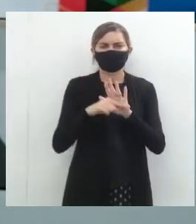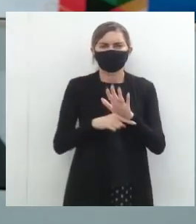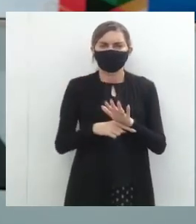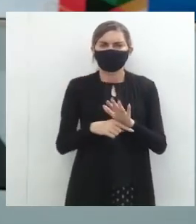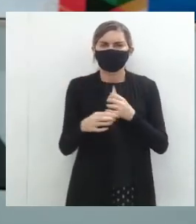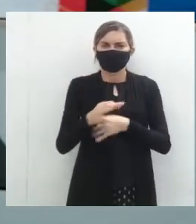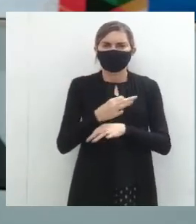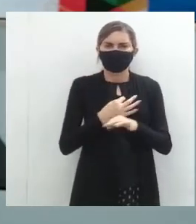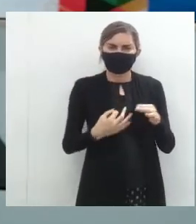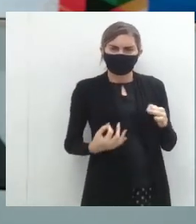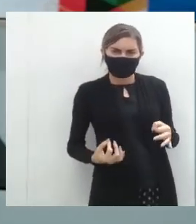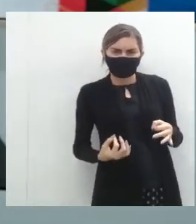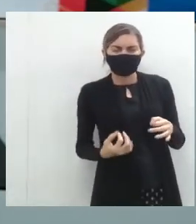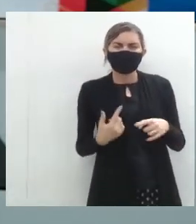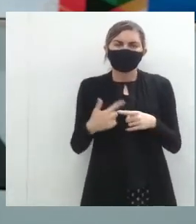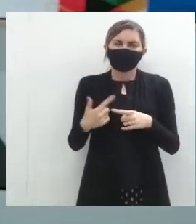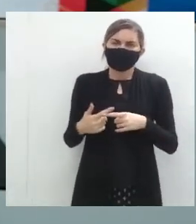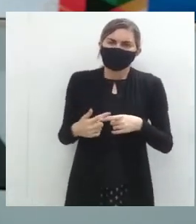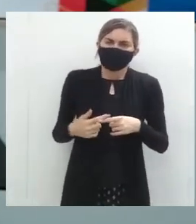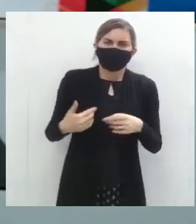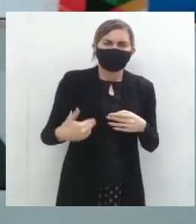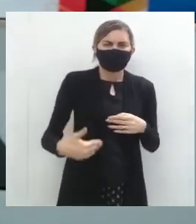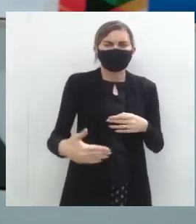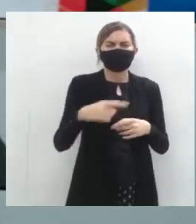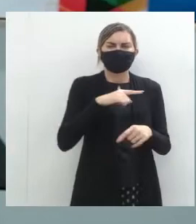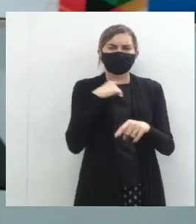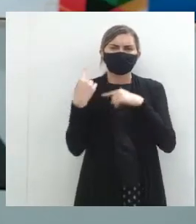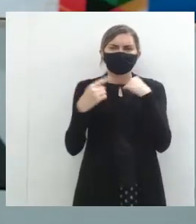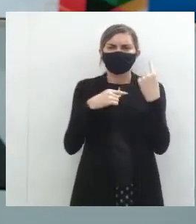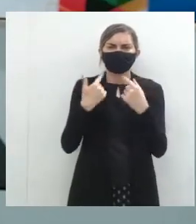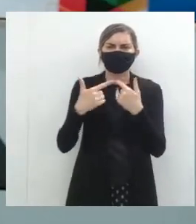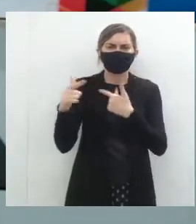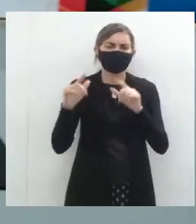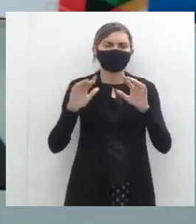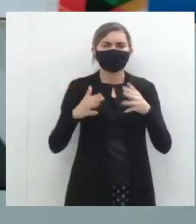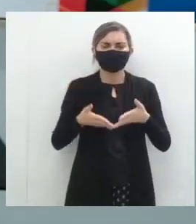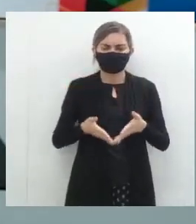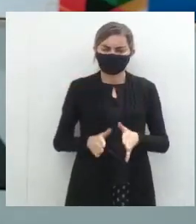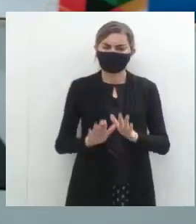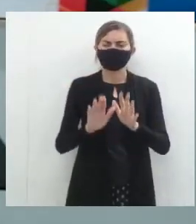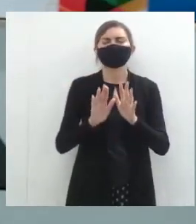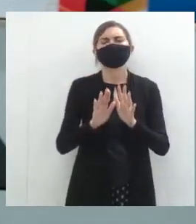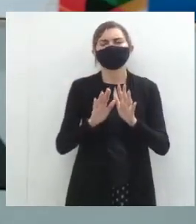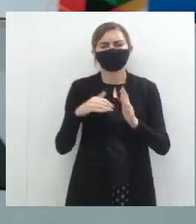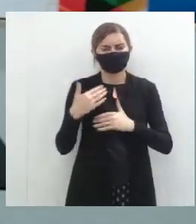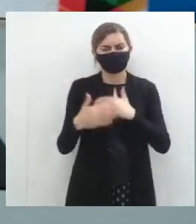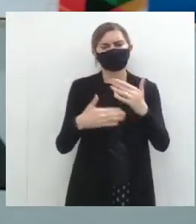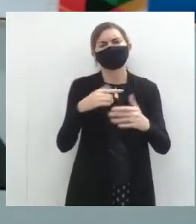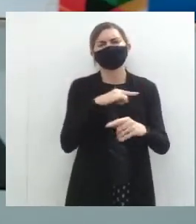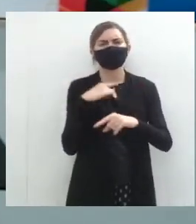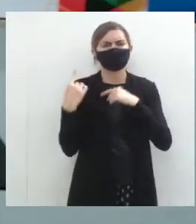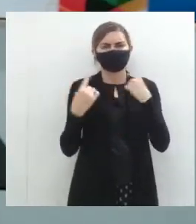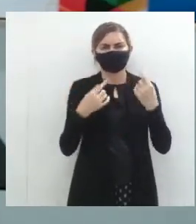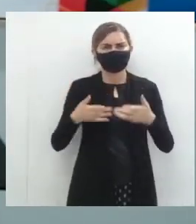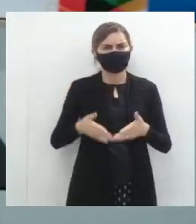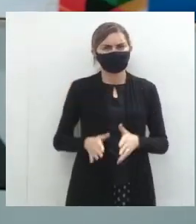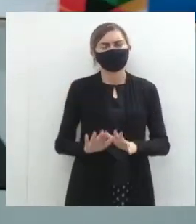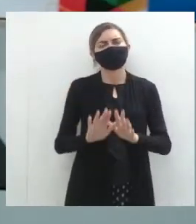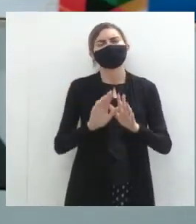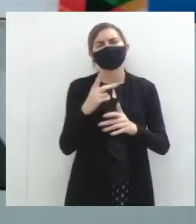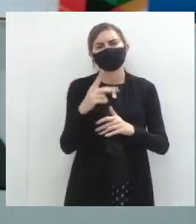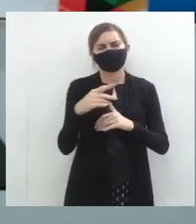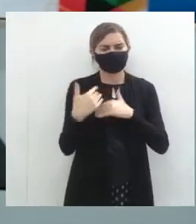uma célula morrer, porque na medida que ela está morrendo, a outra já está nascendo. Na medida que uma morrendo, a outra está nascendo.